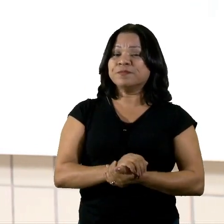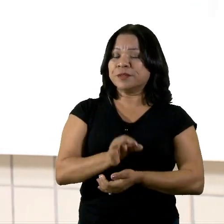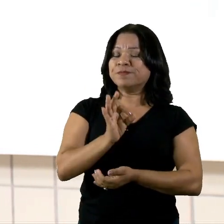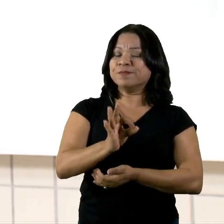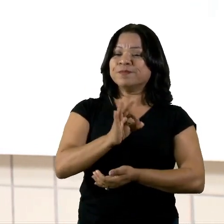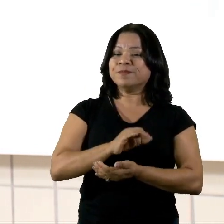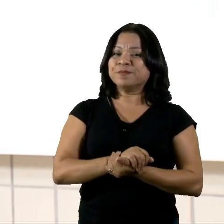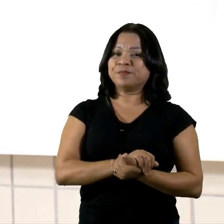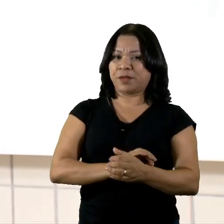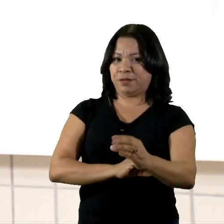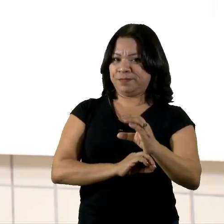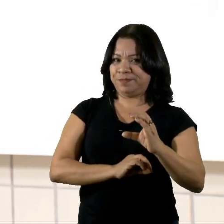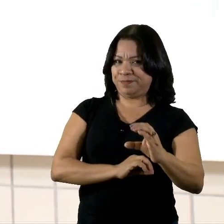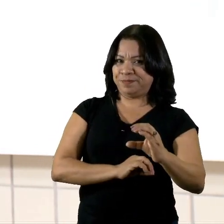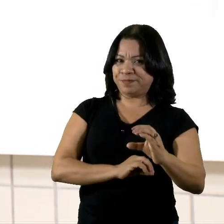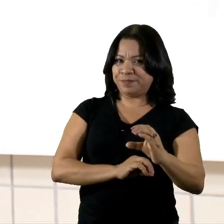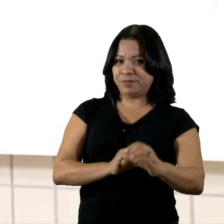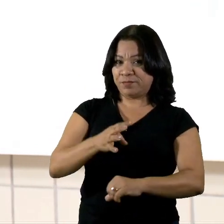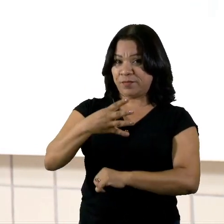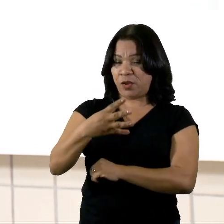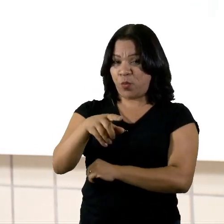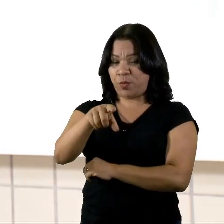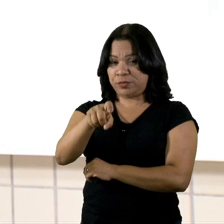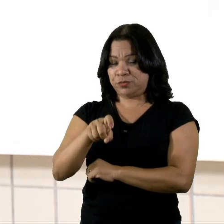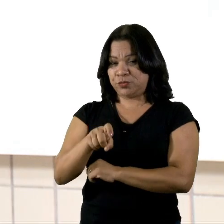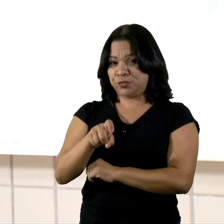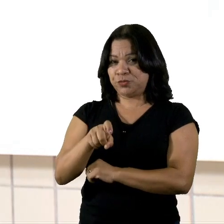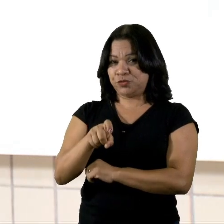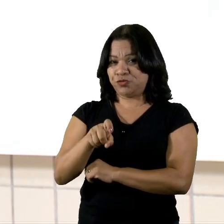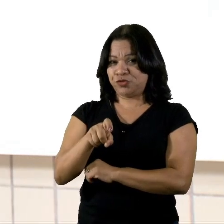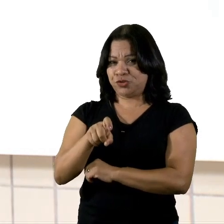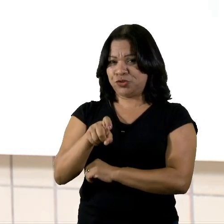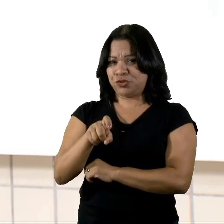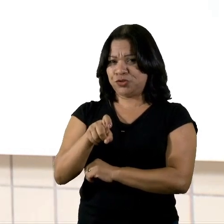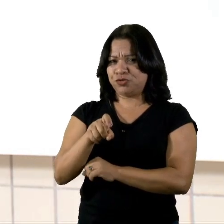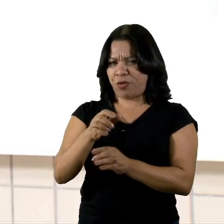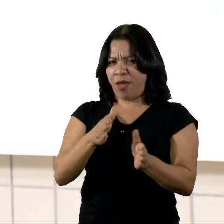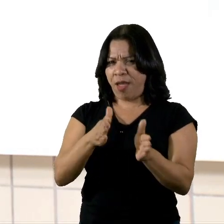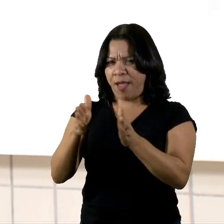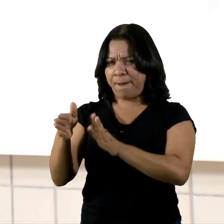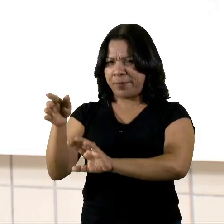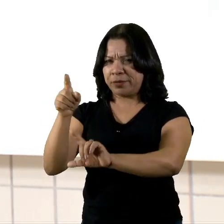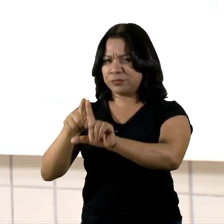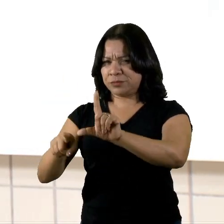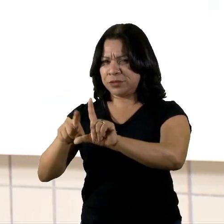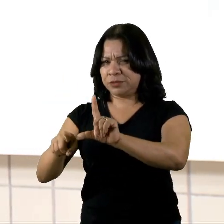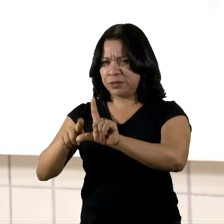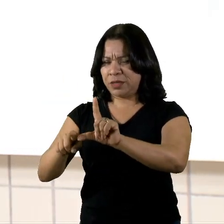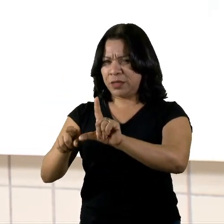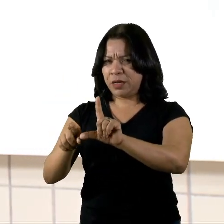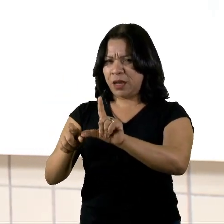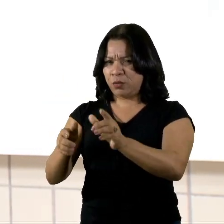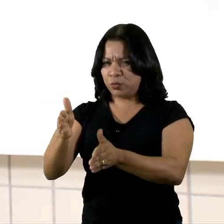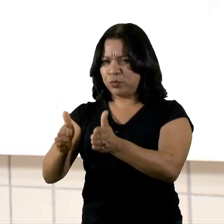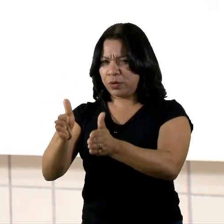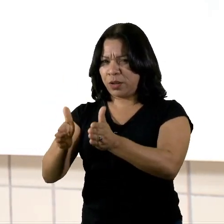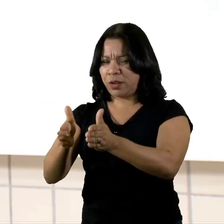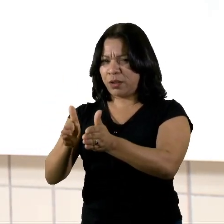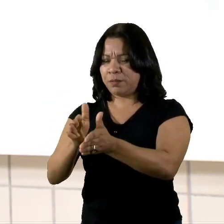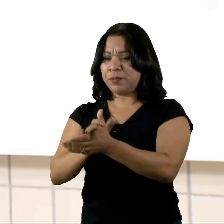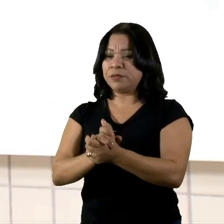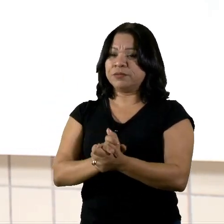C, 4x é a parte literal do termo 4x mais 4. Aqui